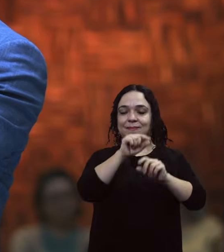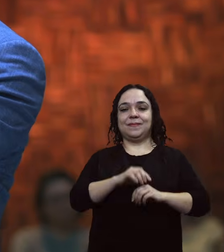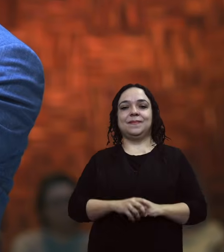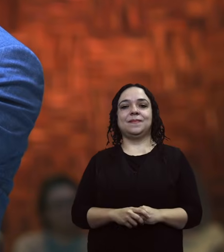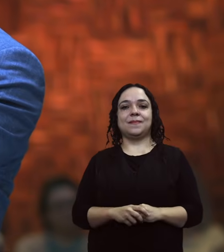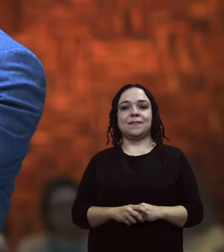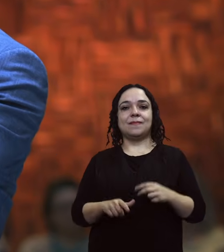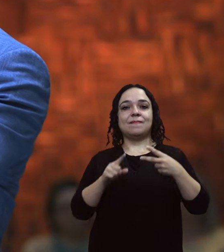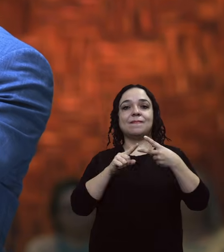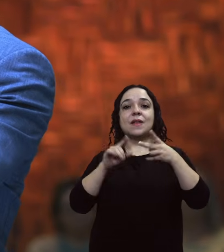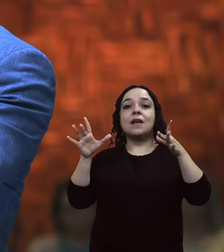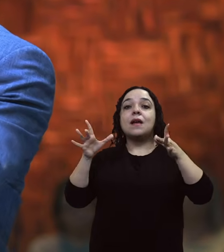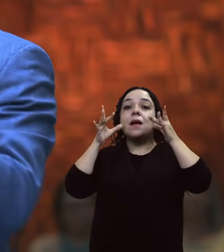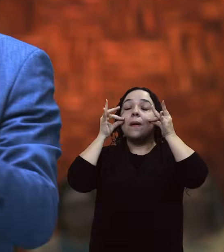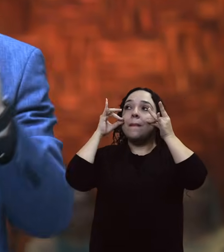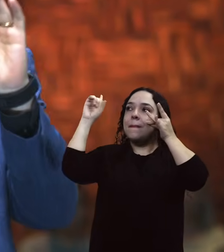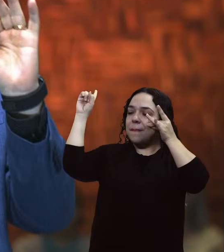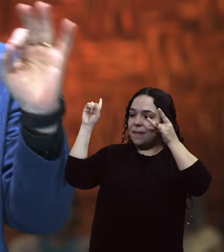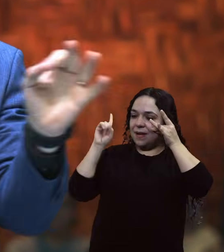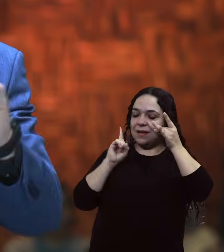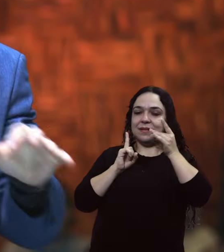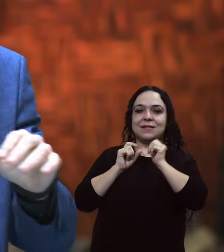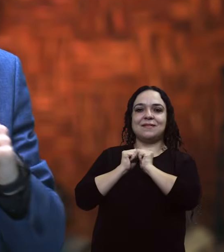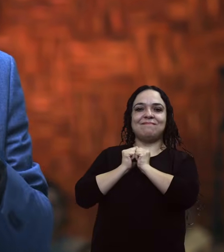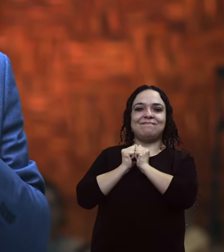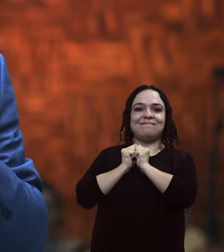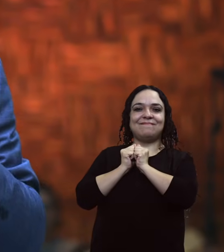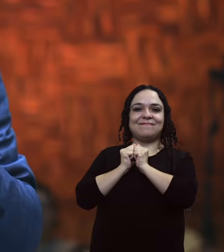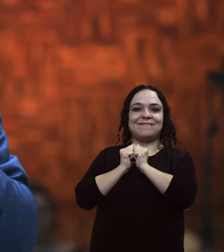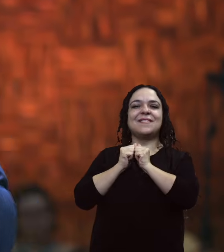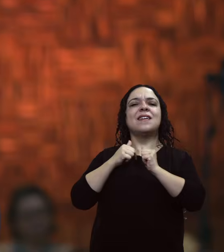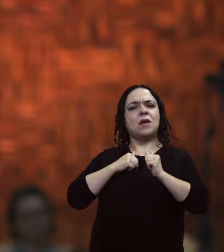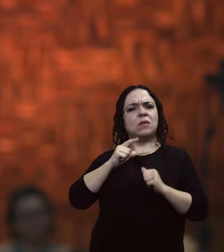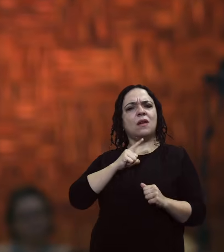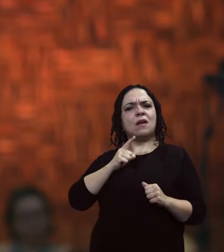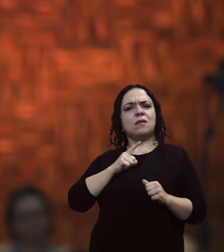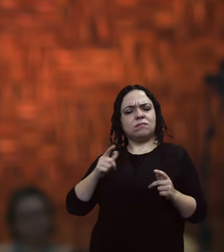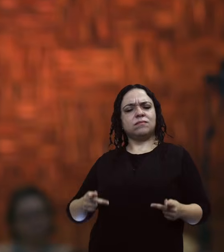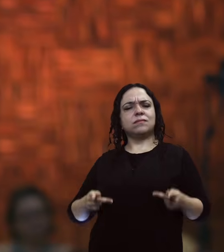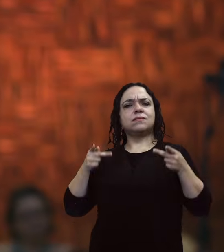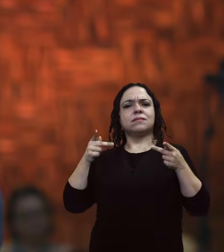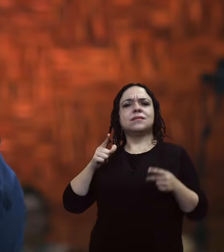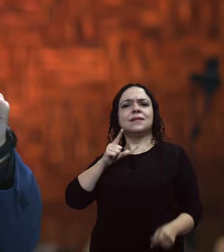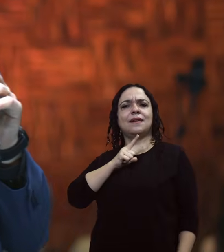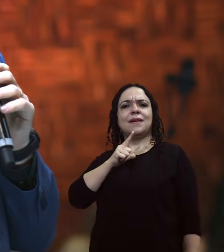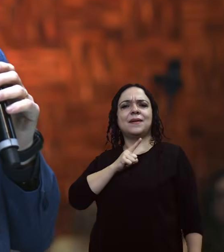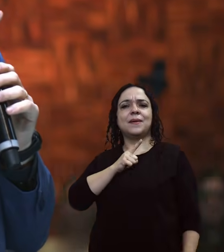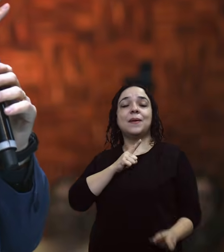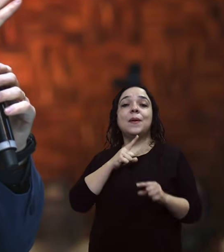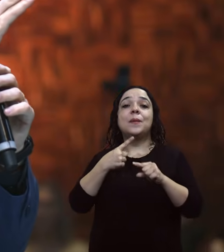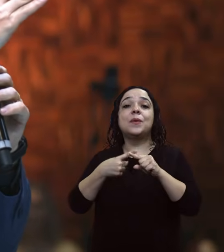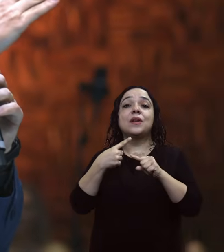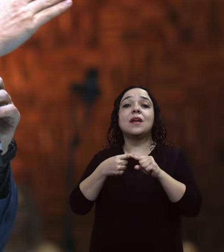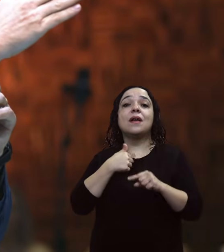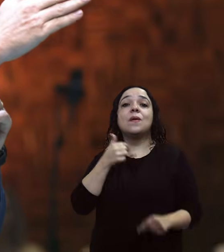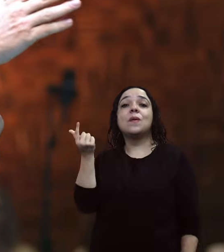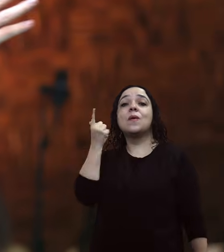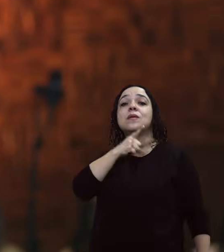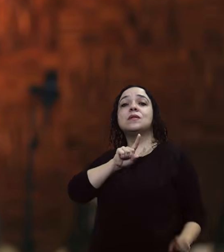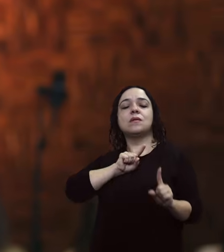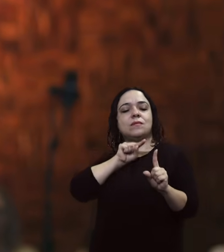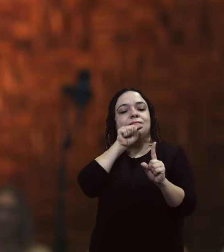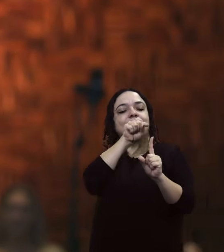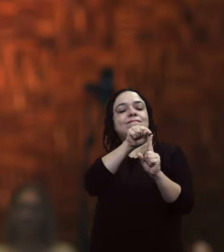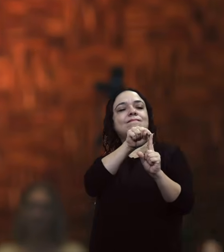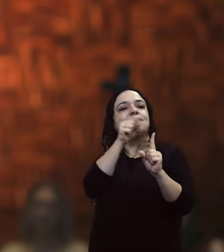e presença. Somos prósperos quando cumprimos o